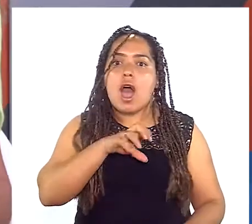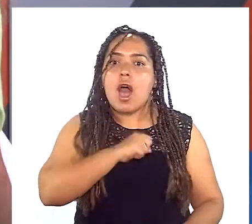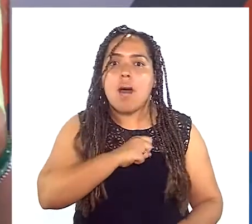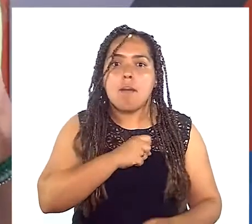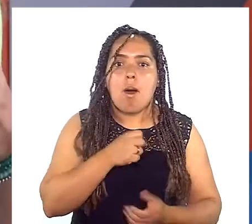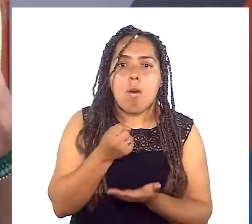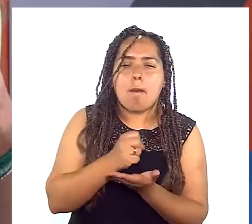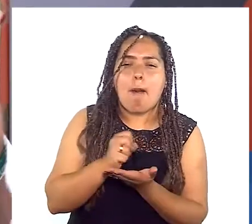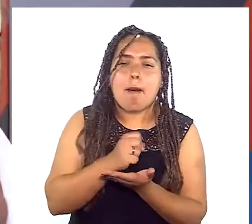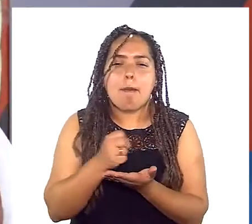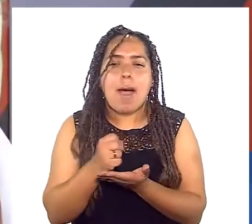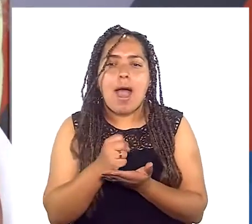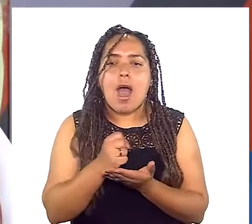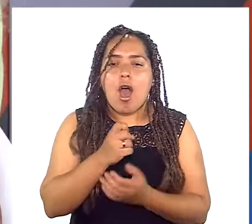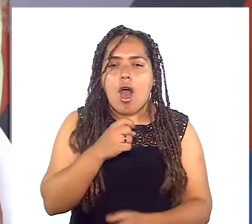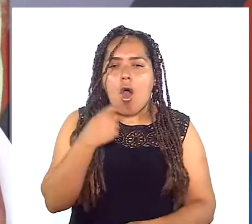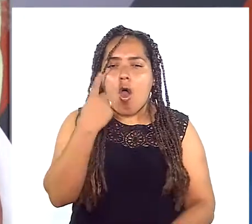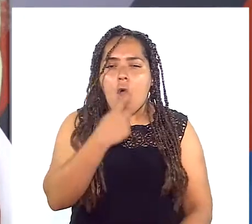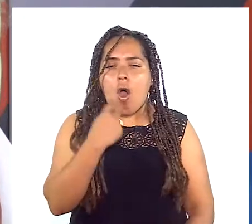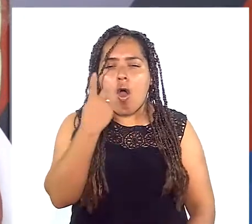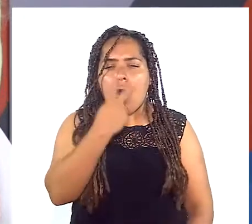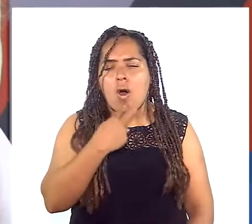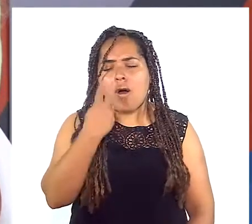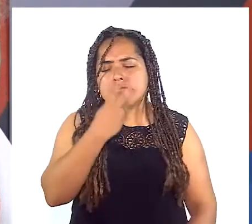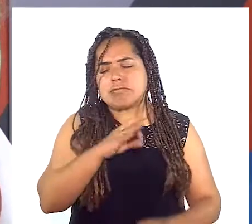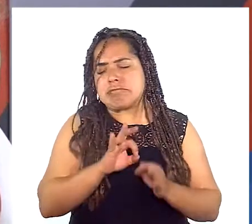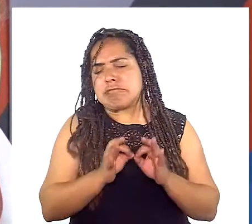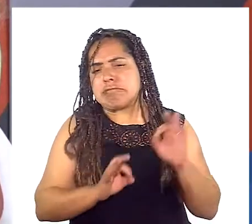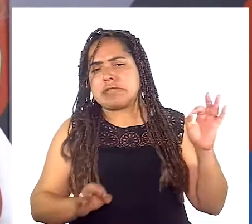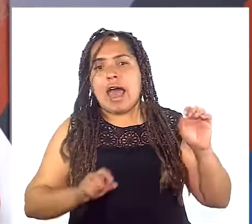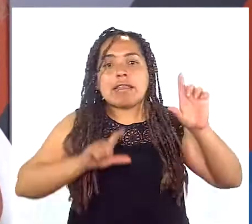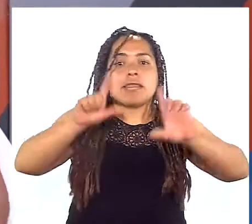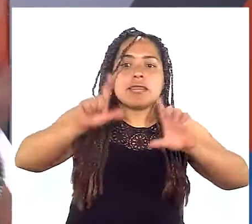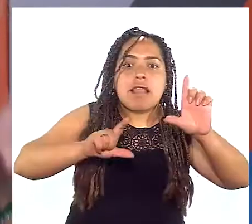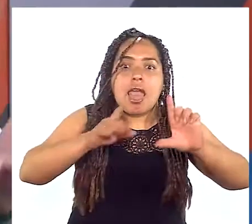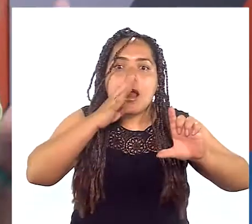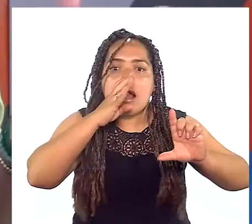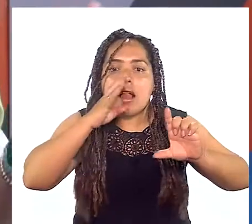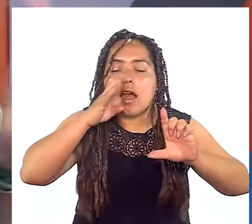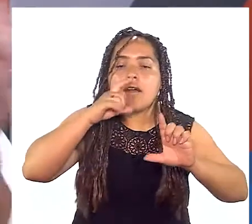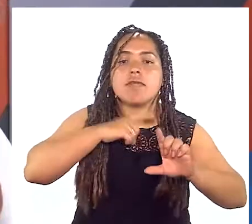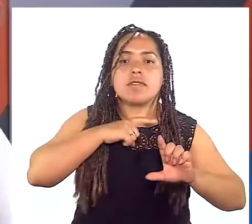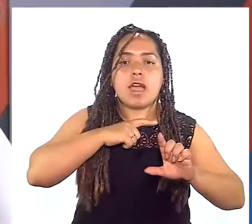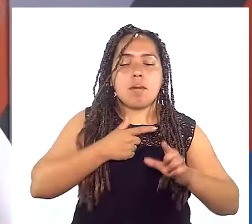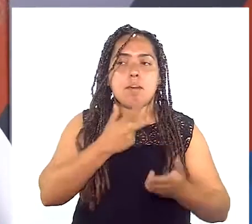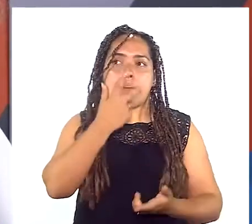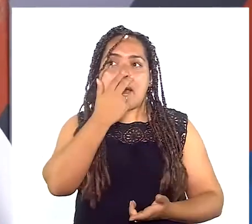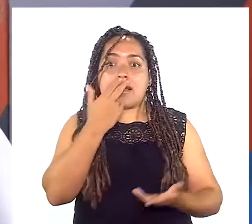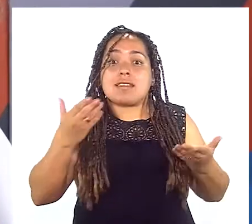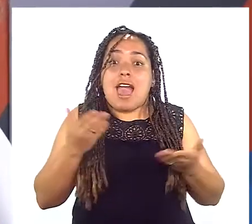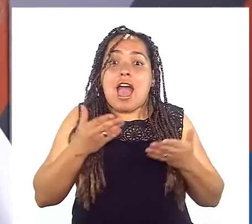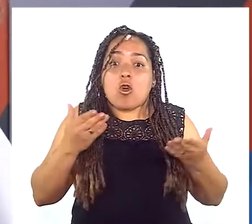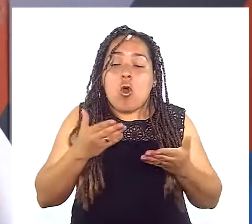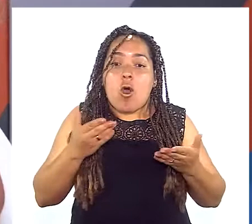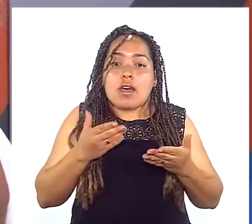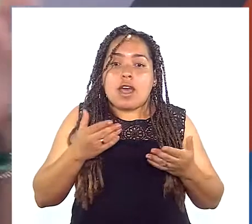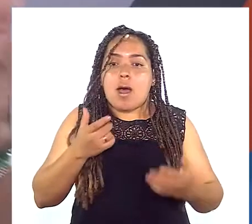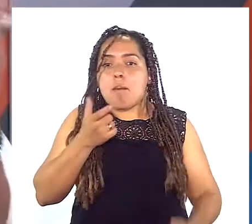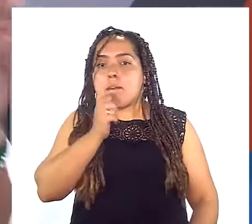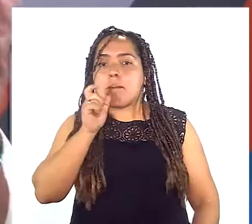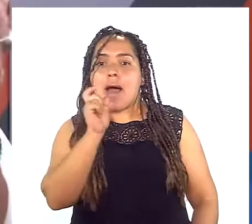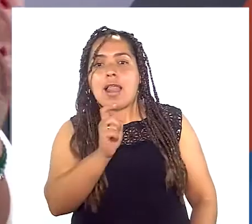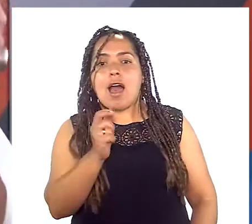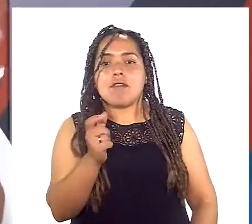né? Muita hora de tela. E hoje em dia quase que uma coisa forçosa, com esse termo que nós fizemos na abertura, chamado,